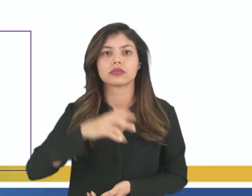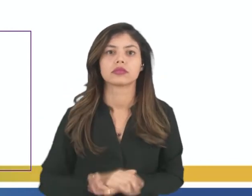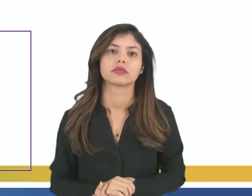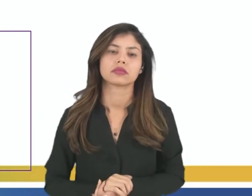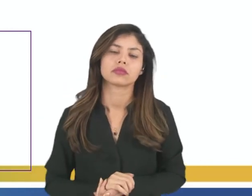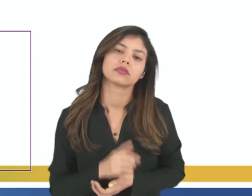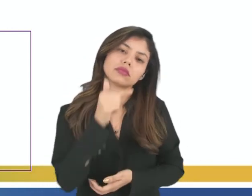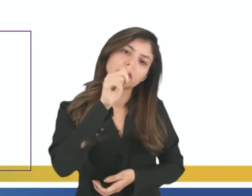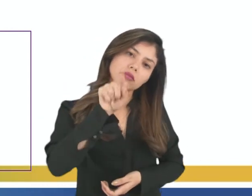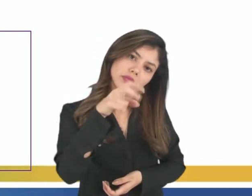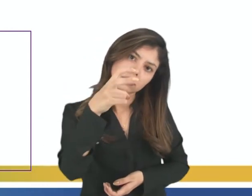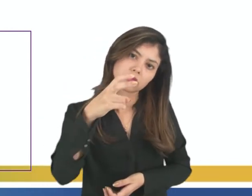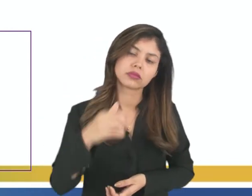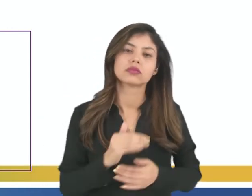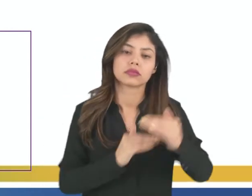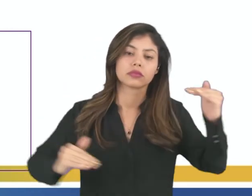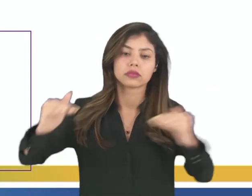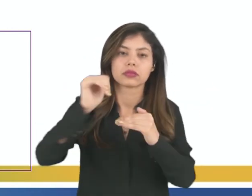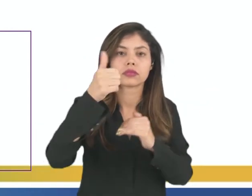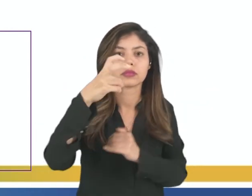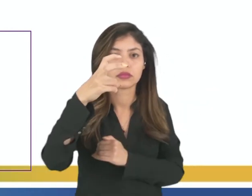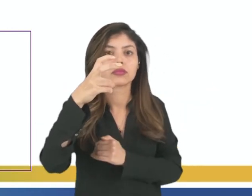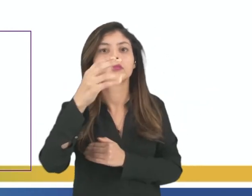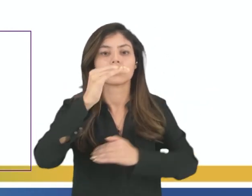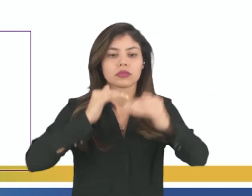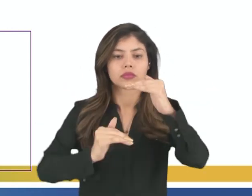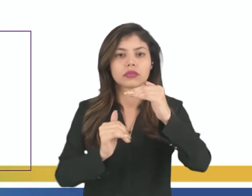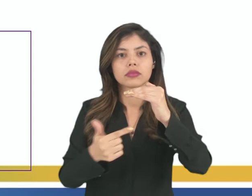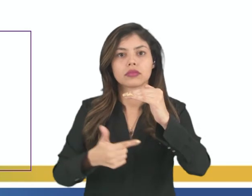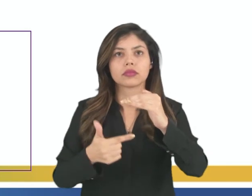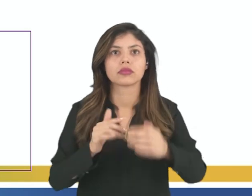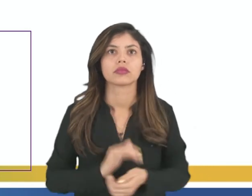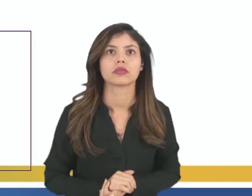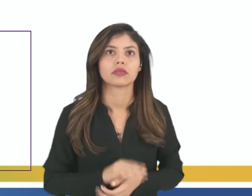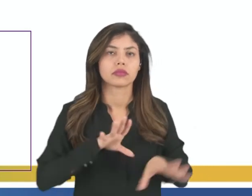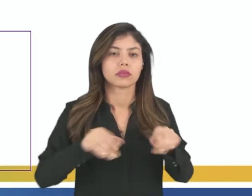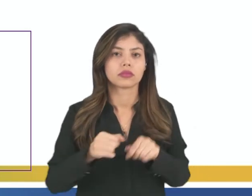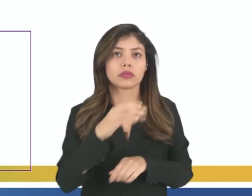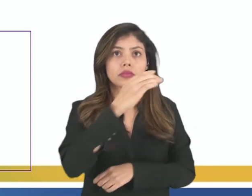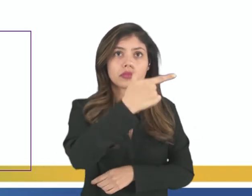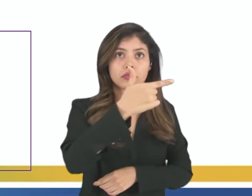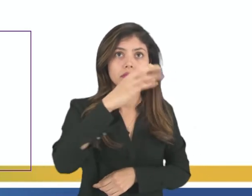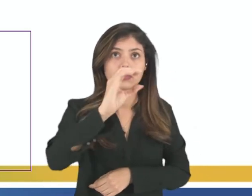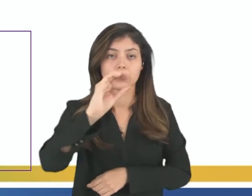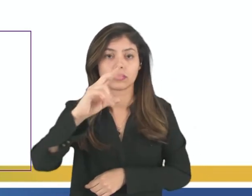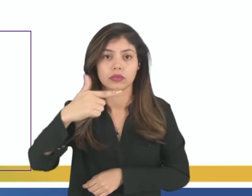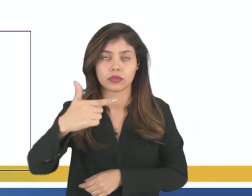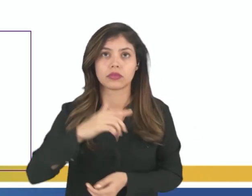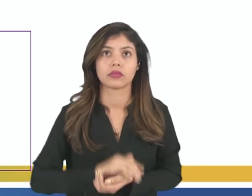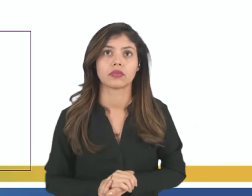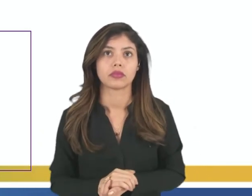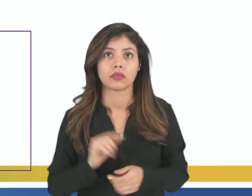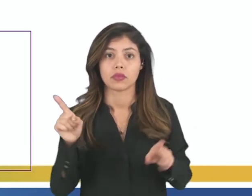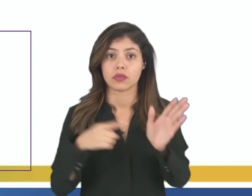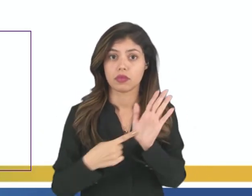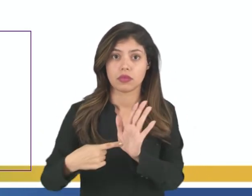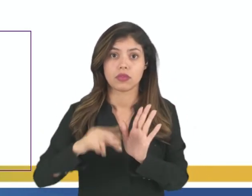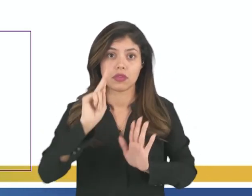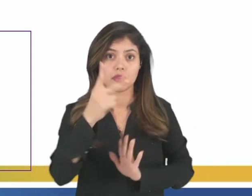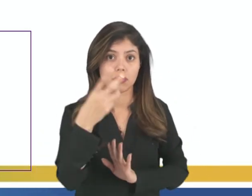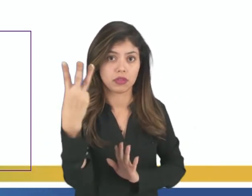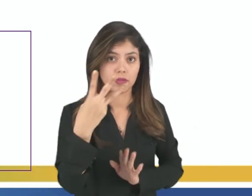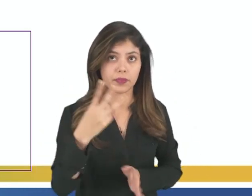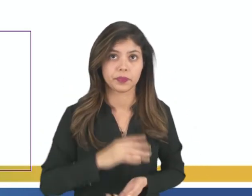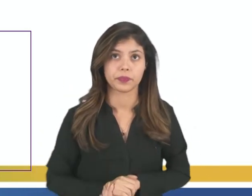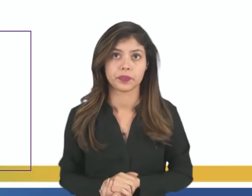7,5 equivale a 15 sobre 2, formando 6 CO2, multipliquei por 3, e formando 3 águas. E agora